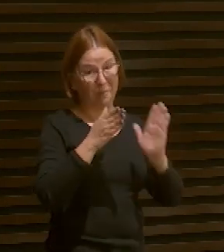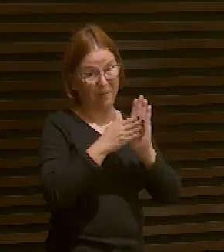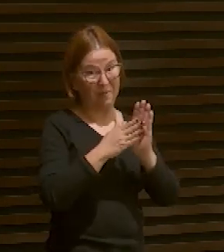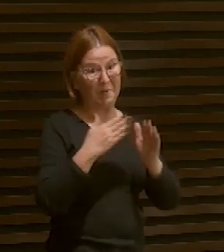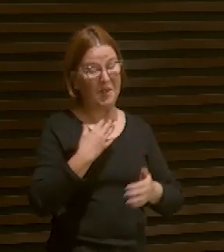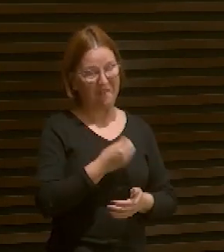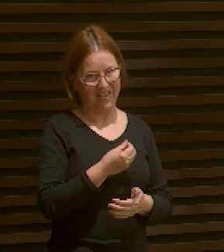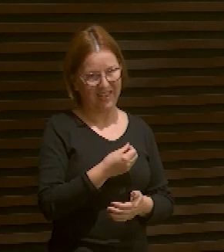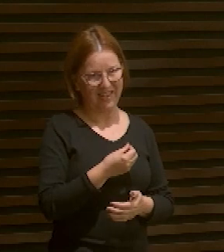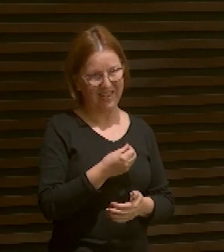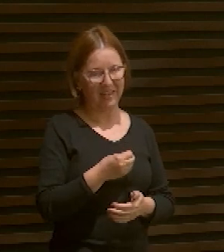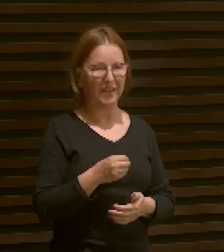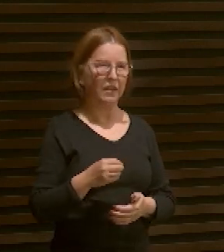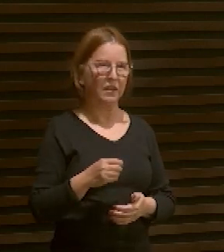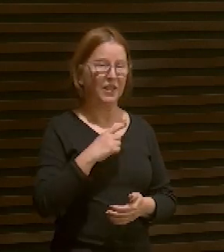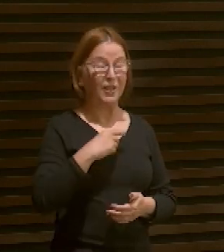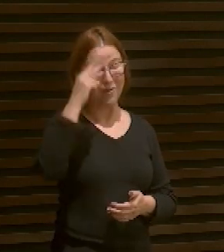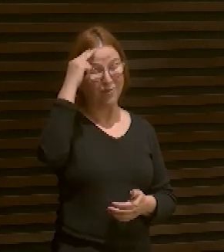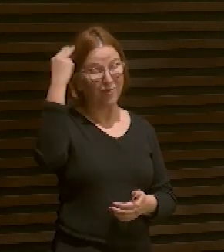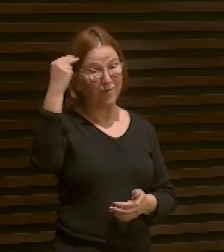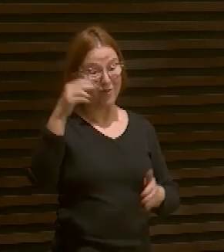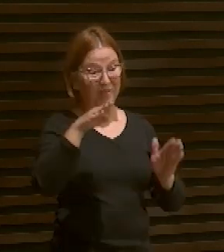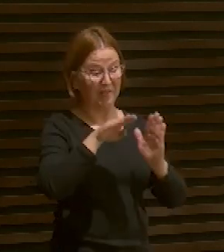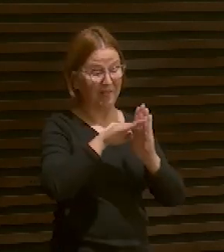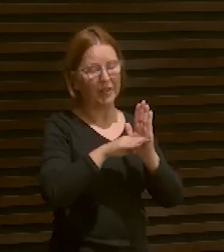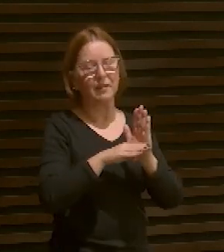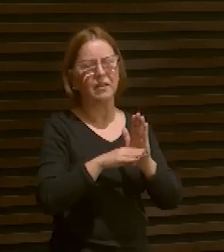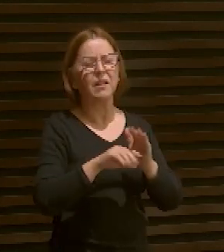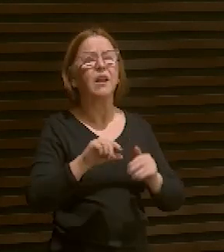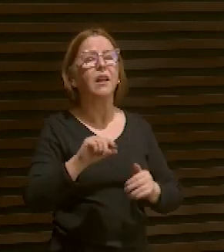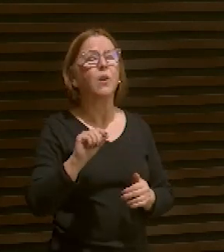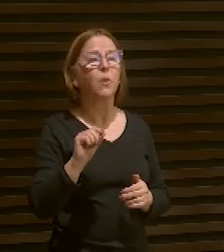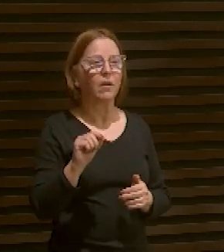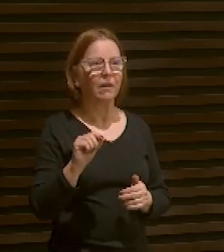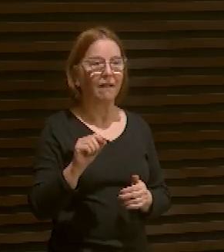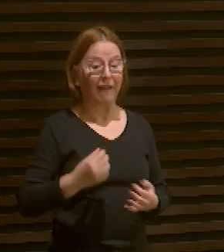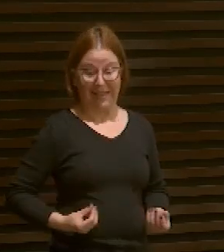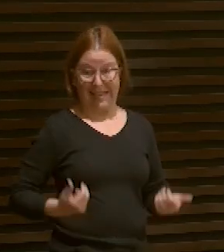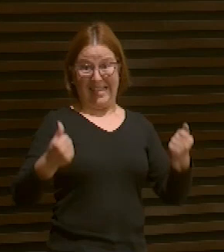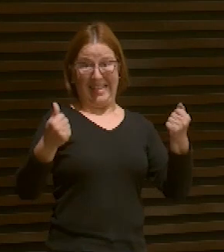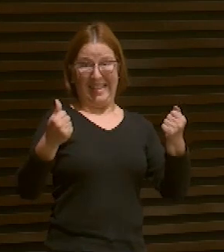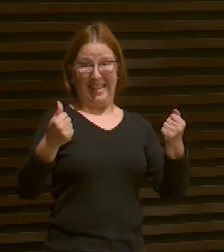eu tenho um sonho, um plano na minha vida. Qual é o seu plano? Ficar rico.